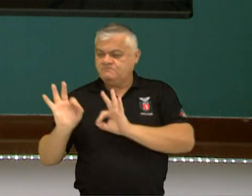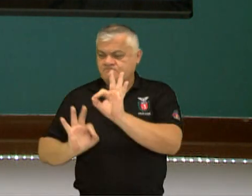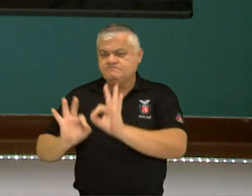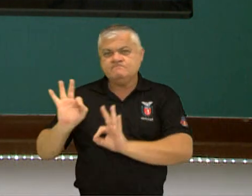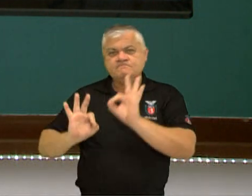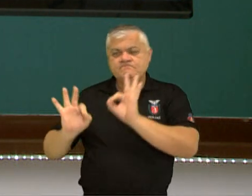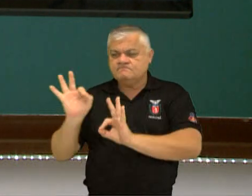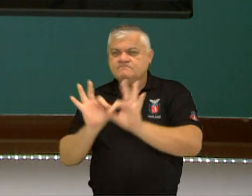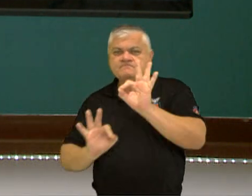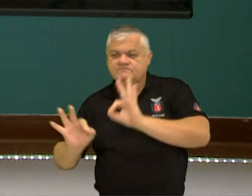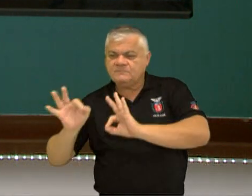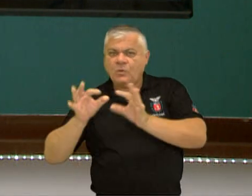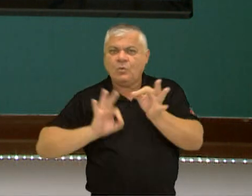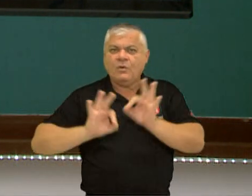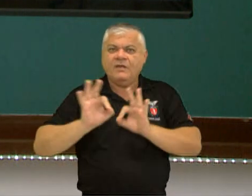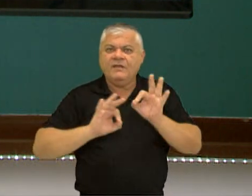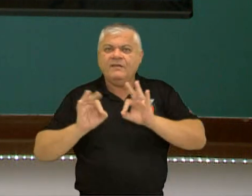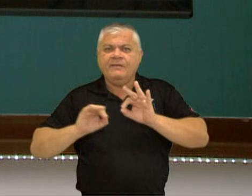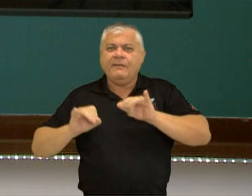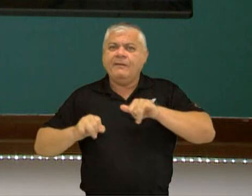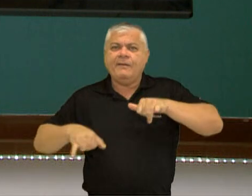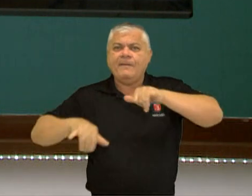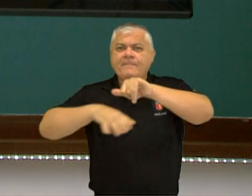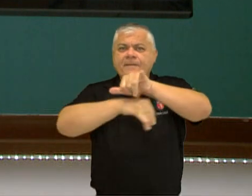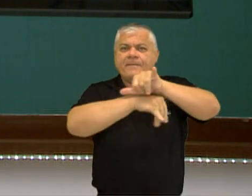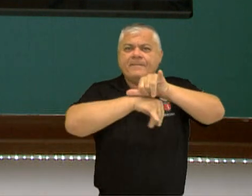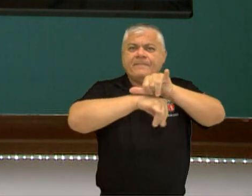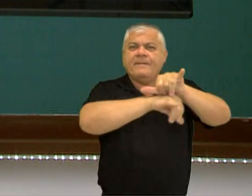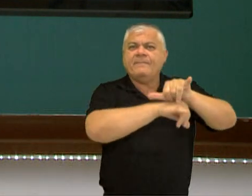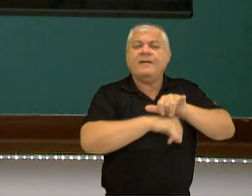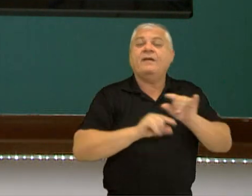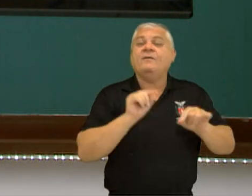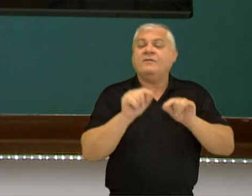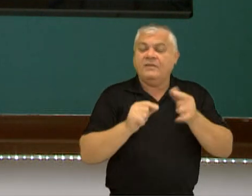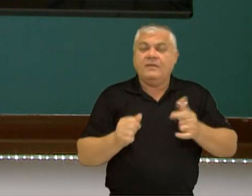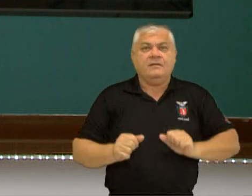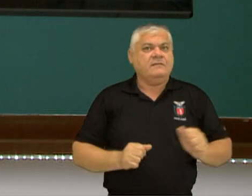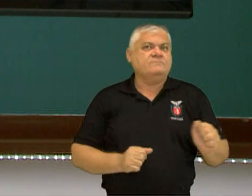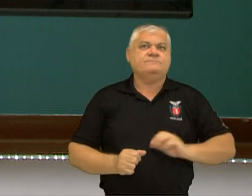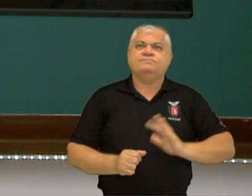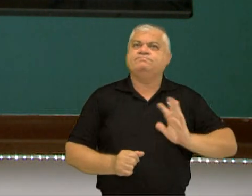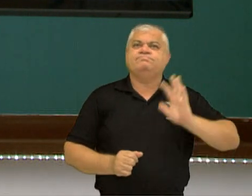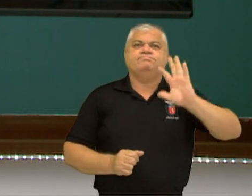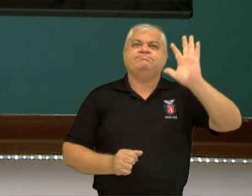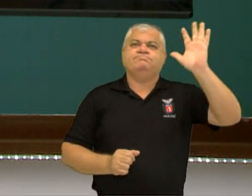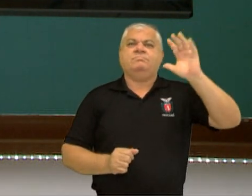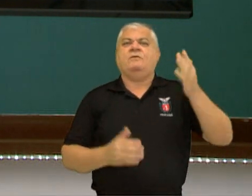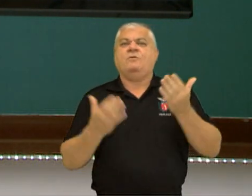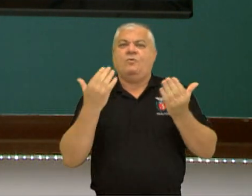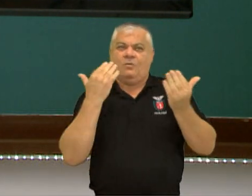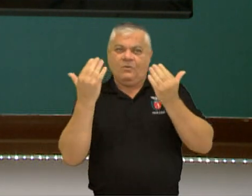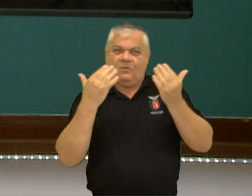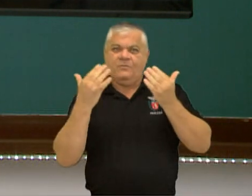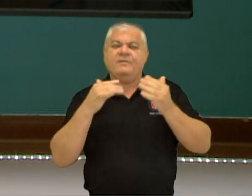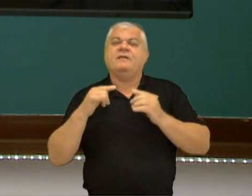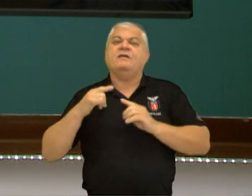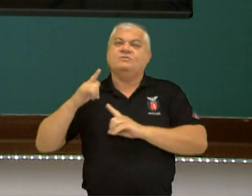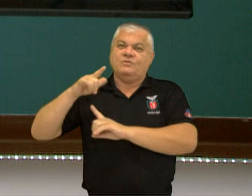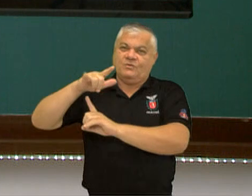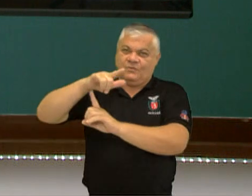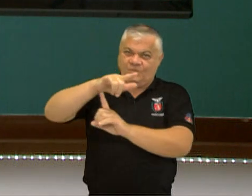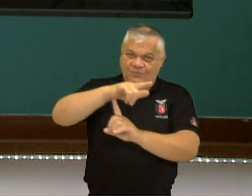realizar a operação e a coleta dessas imagens, o que resulta em custo muito mais alto do que quando comparado com os